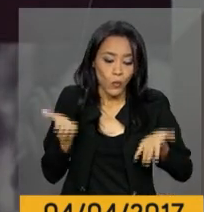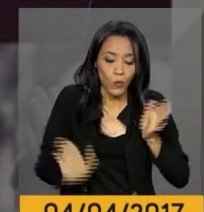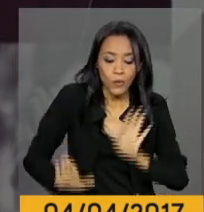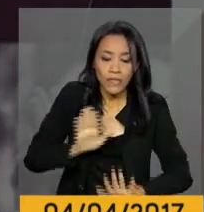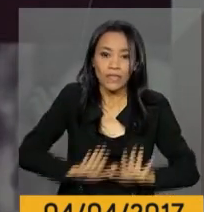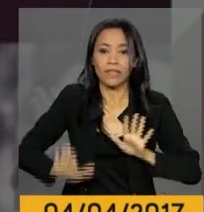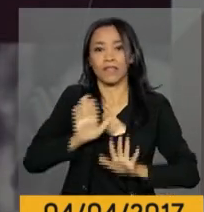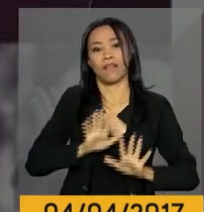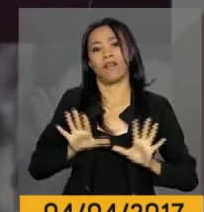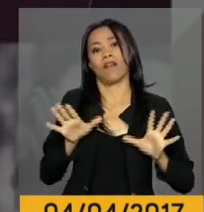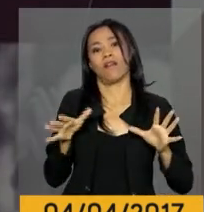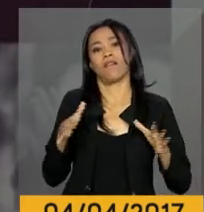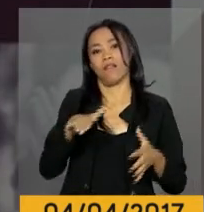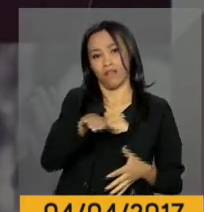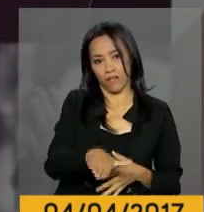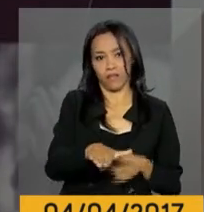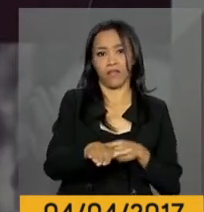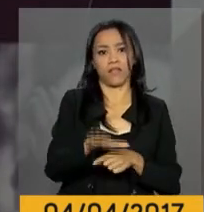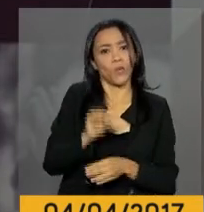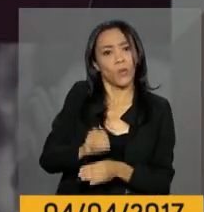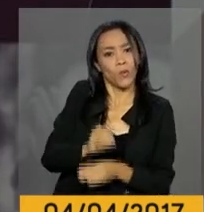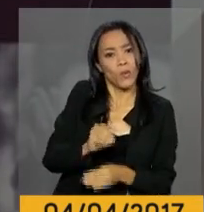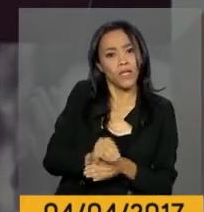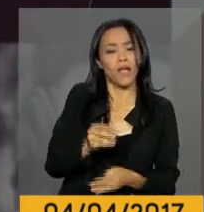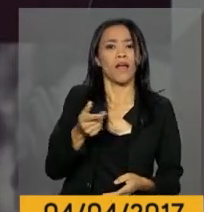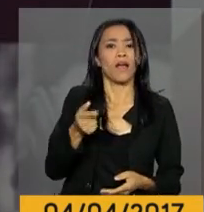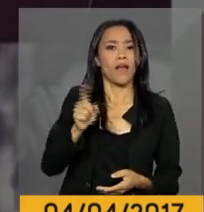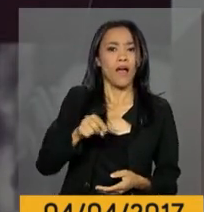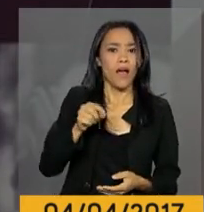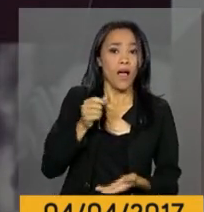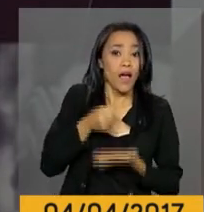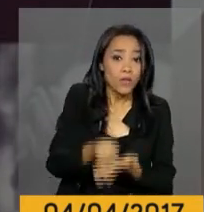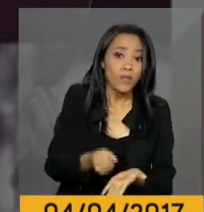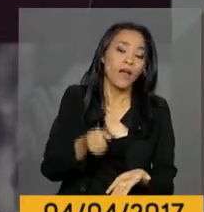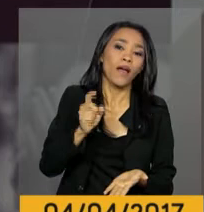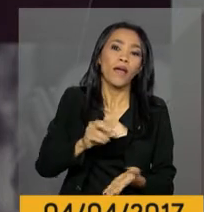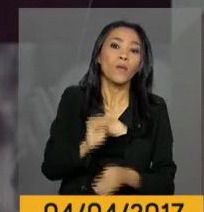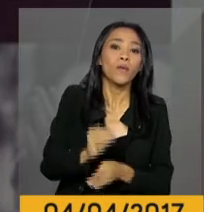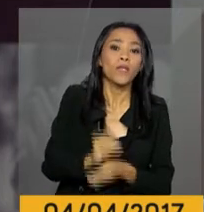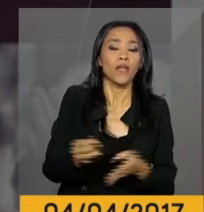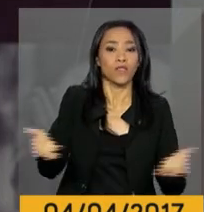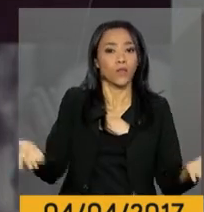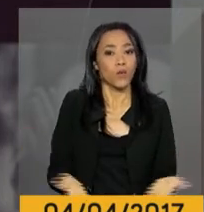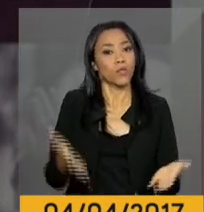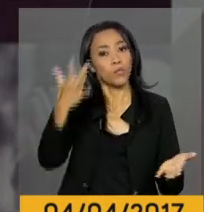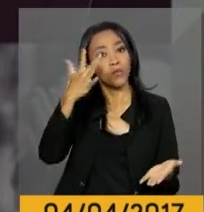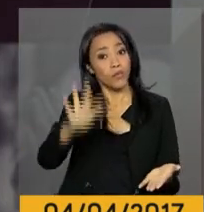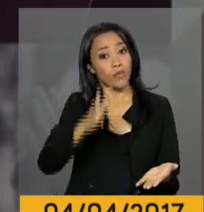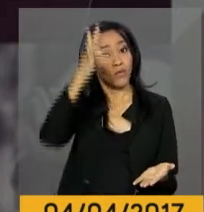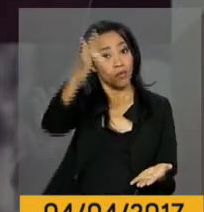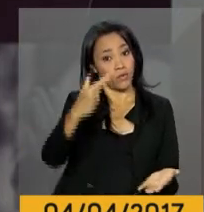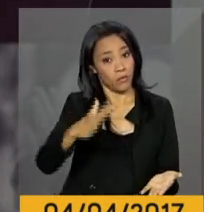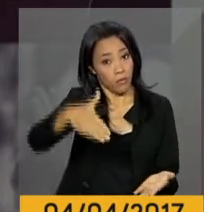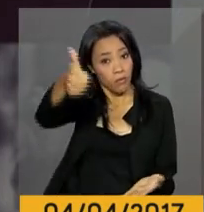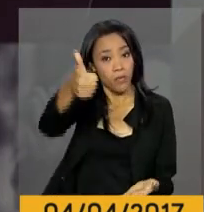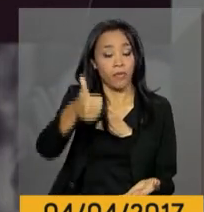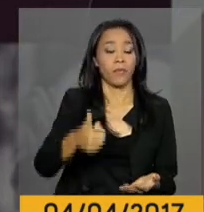Amparar a criança é cultivar o presente para um amanhã melhor.